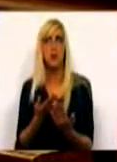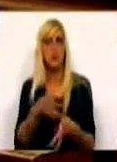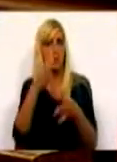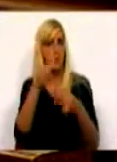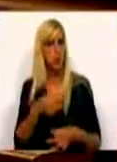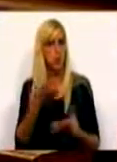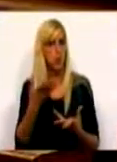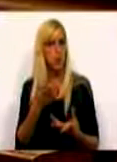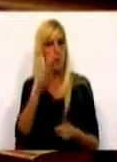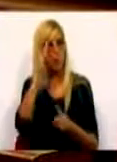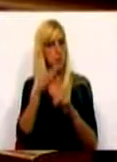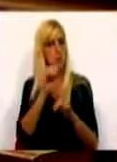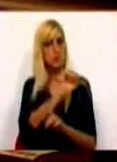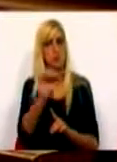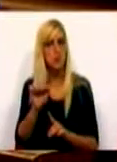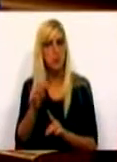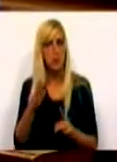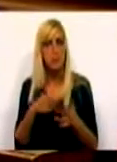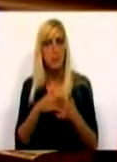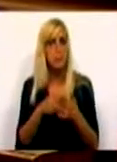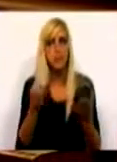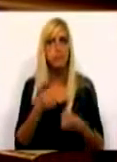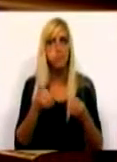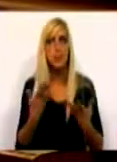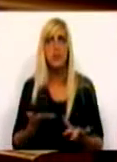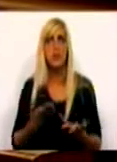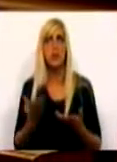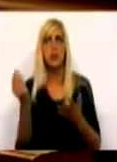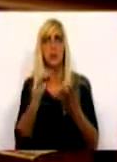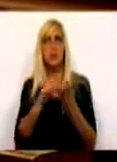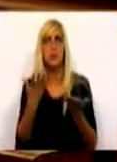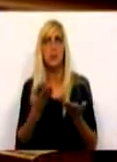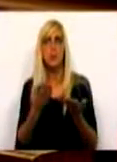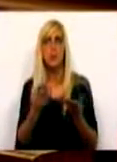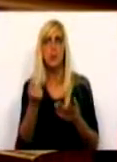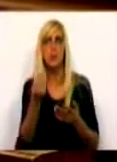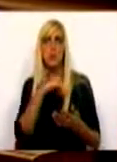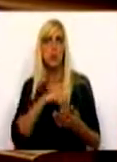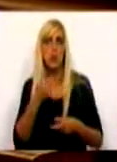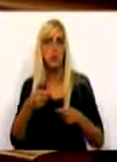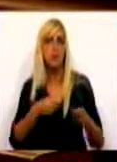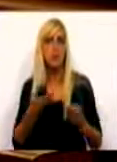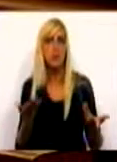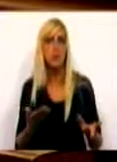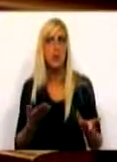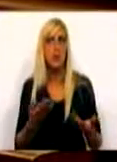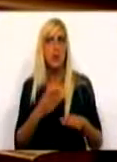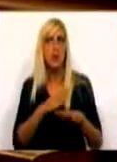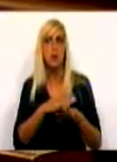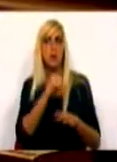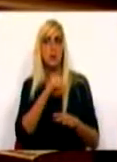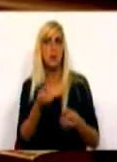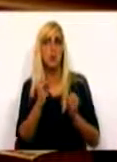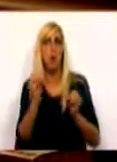em cumprir com a sua missão, porque estão impedidas, algumas delas, de aplicar imediatamente o saldo de gerência sem autorização do Ministério das